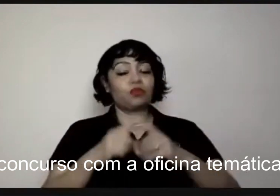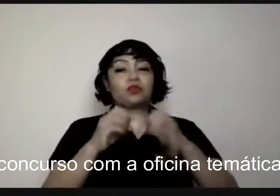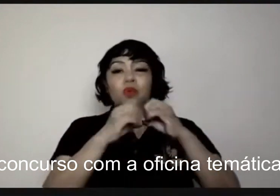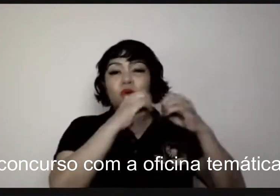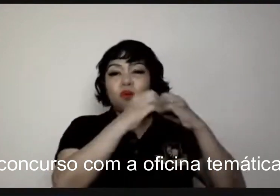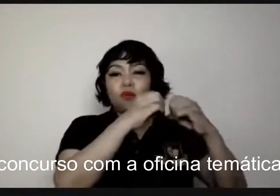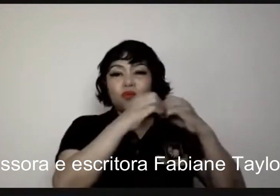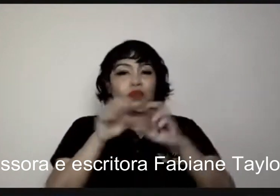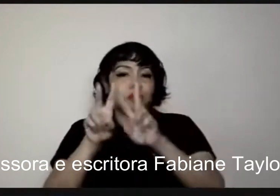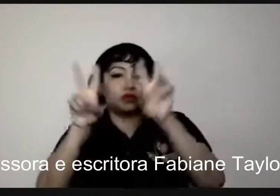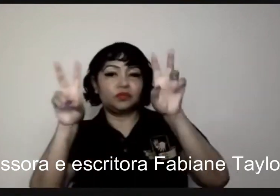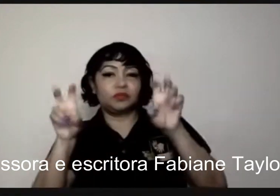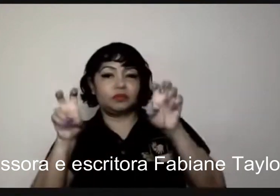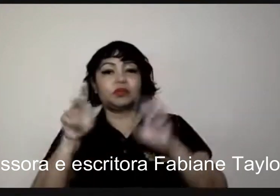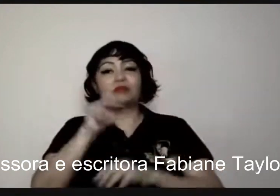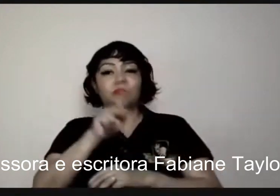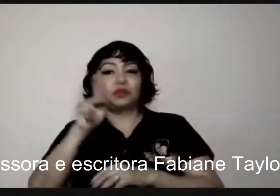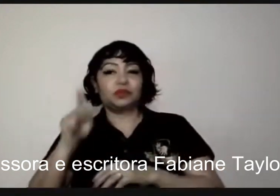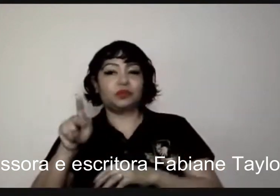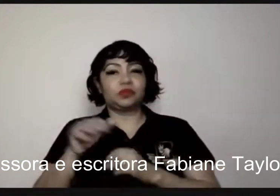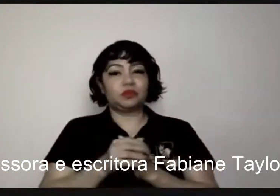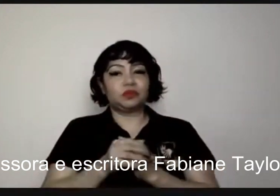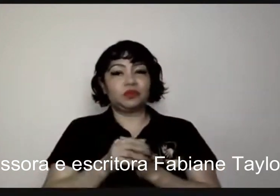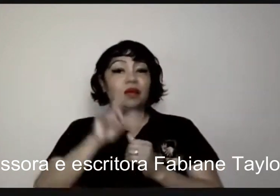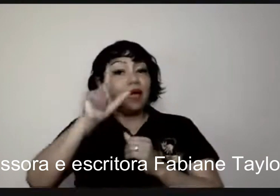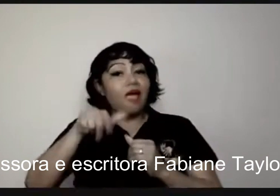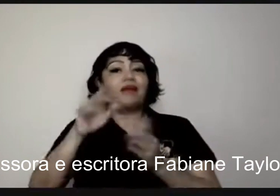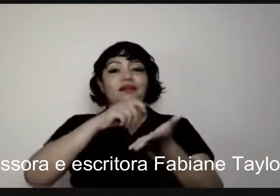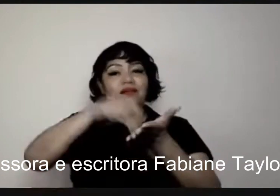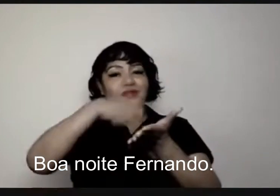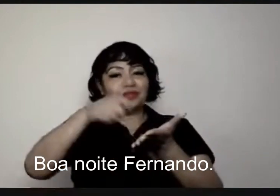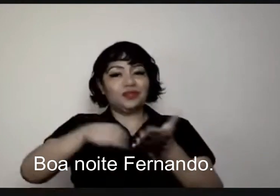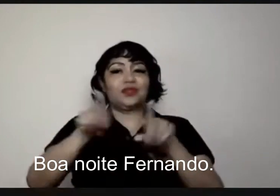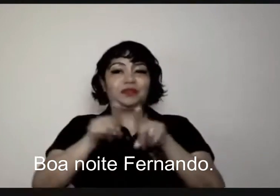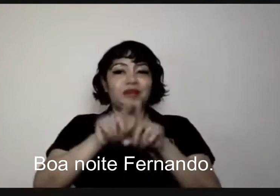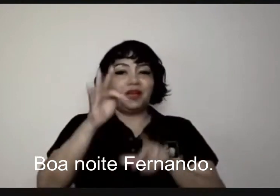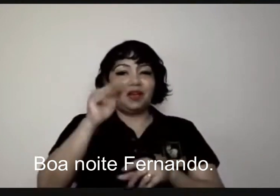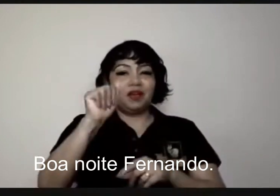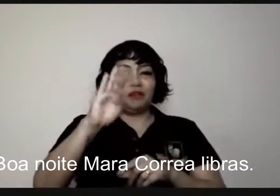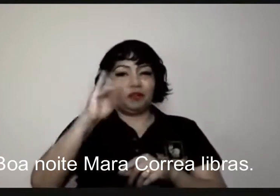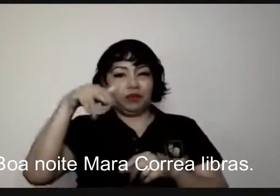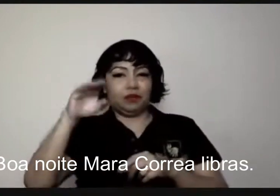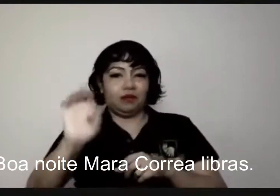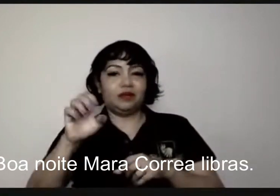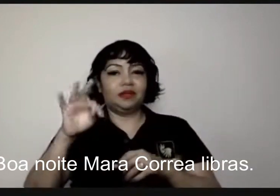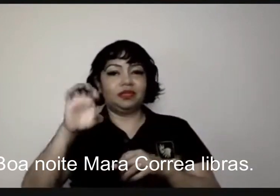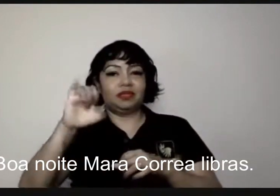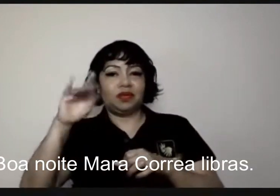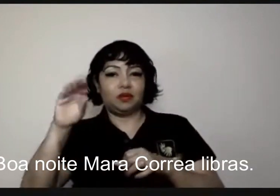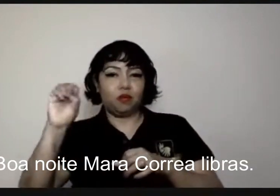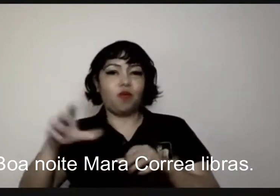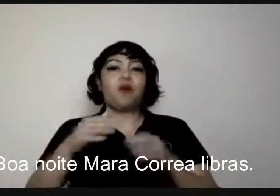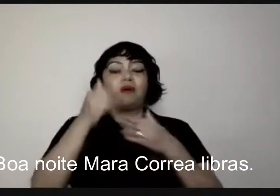ao fundo, temática da aparentemente, na professora sua e sala de estar. escritora Fabiane No Bem. Boa alto, à noite, direita, Fernando. está Ivine Boa noite, Matos,